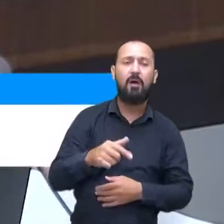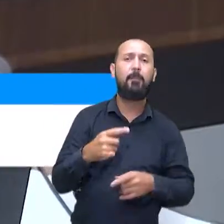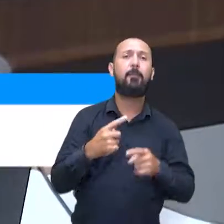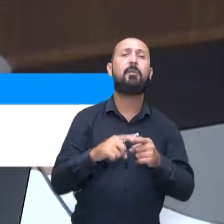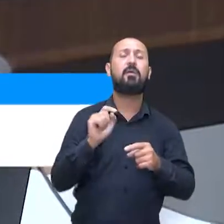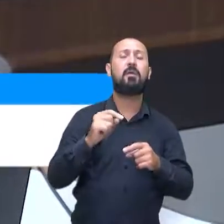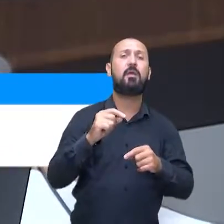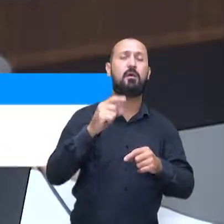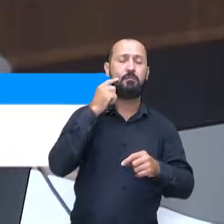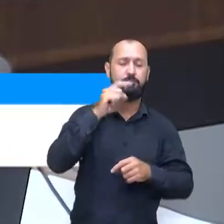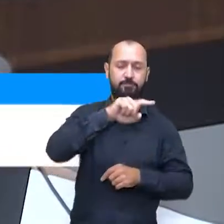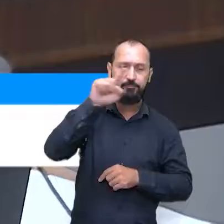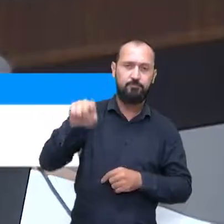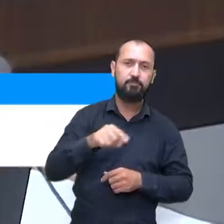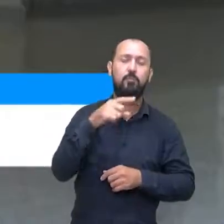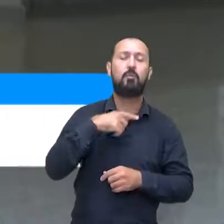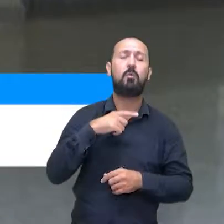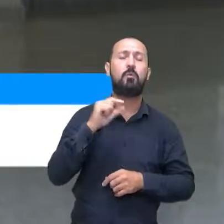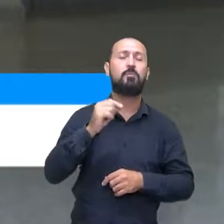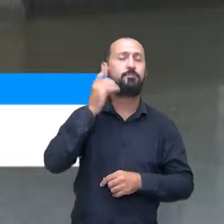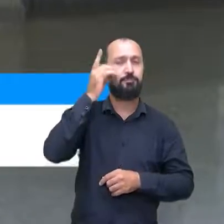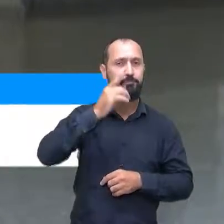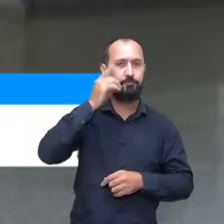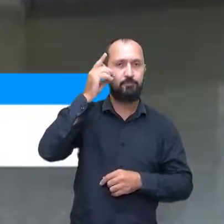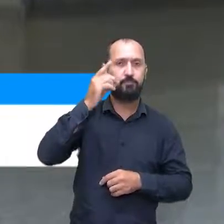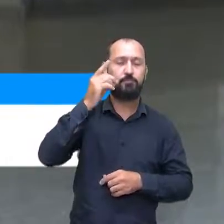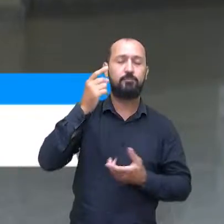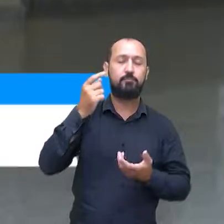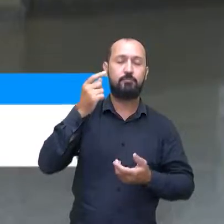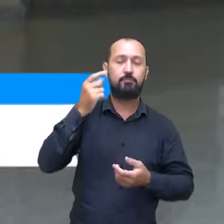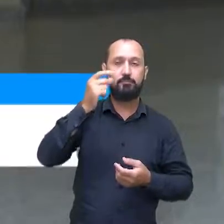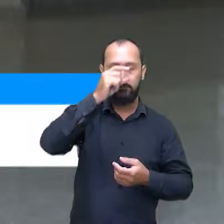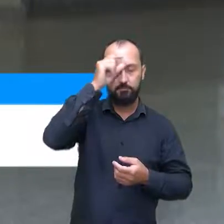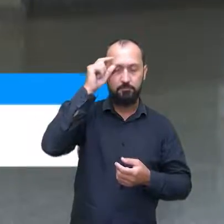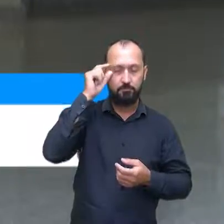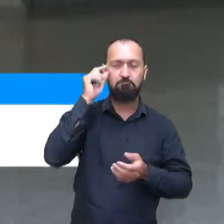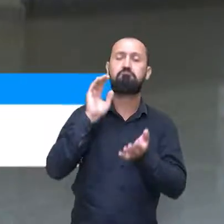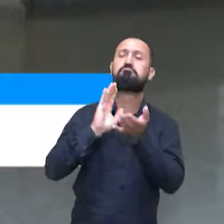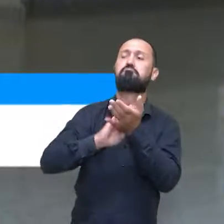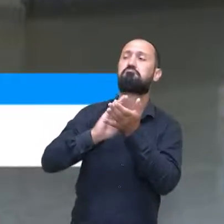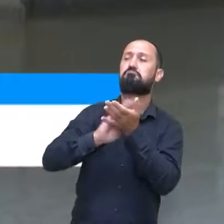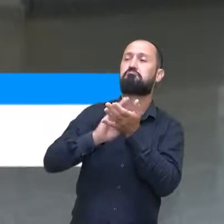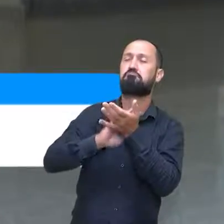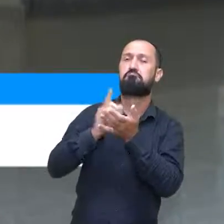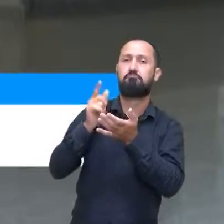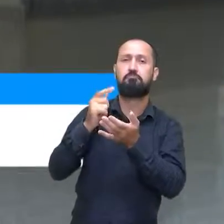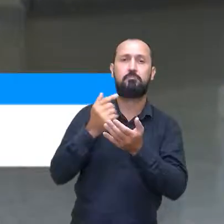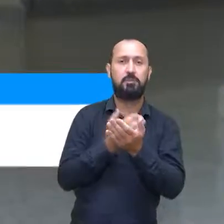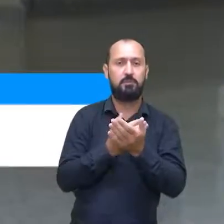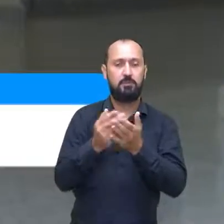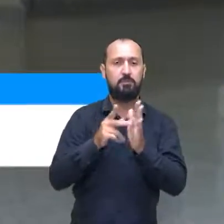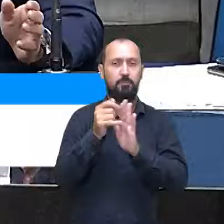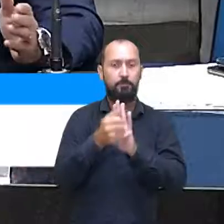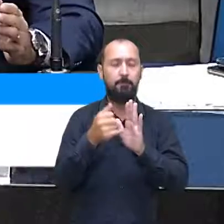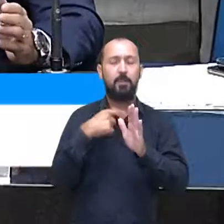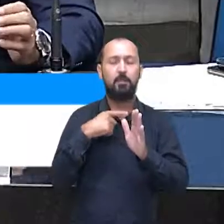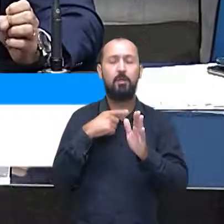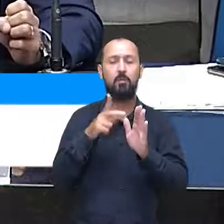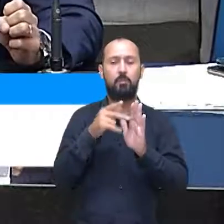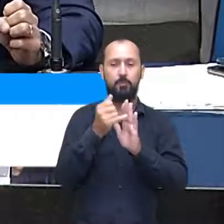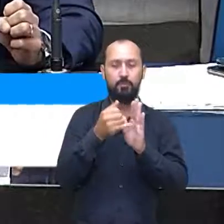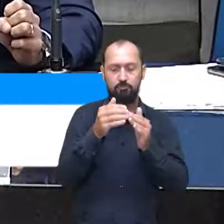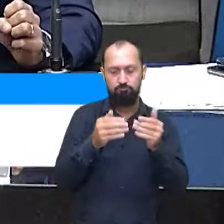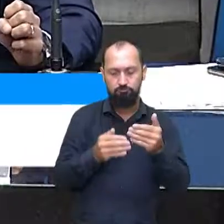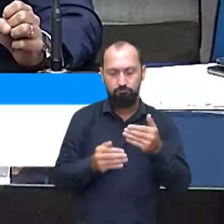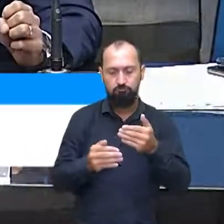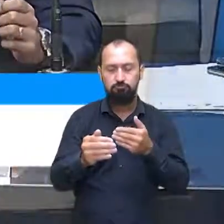É, né? Porque é um ciclo. O deputado Herculano Borges, do Republicanos, elogiou a iniciativa. Temos um projeto que